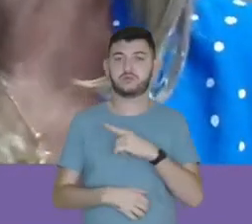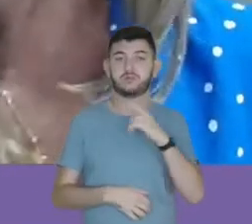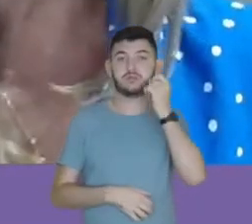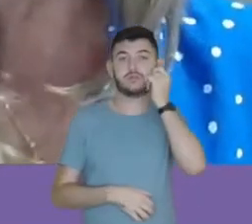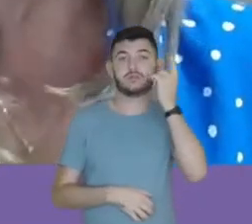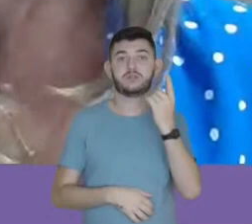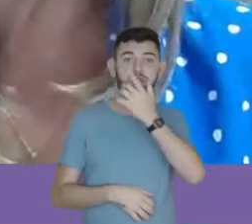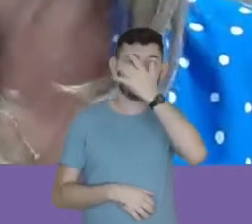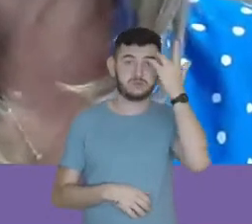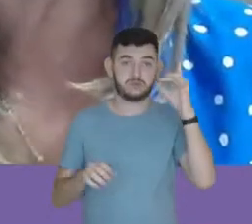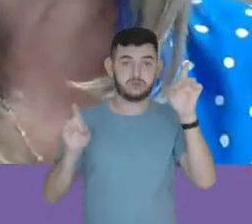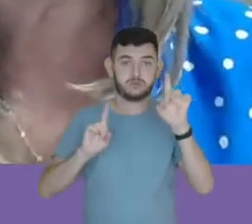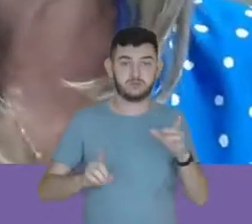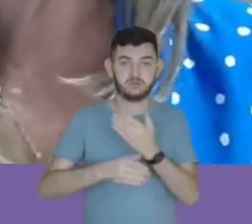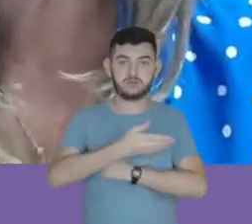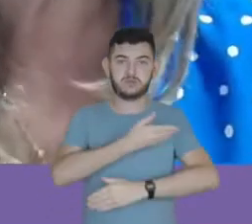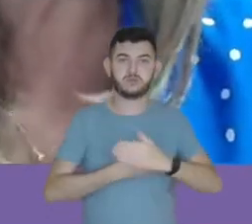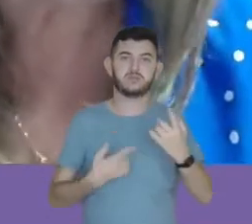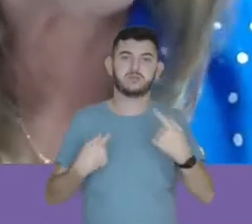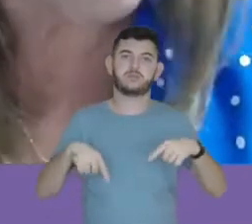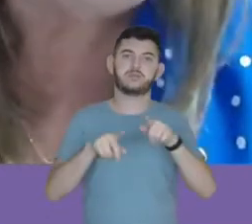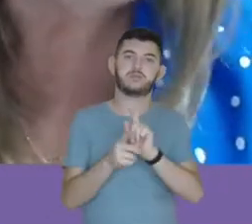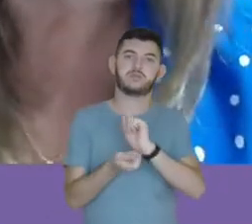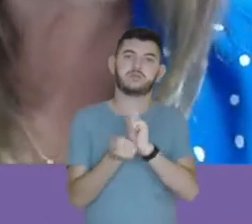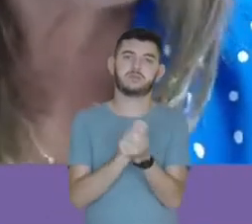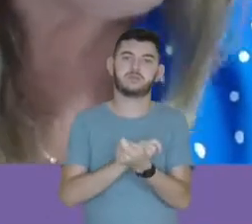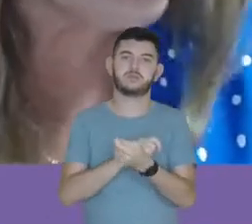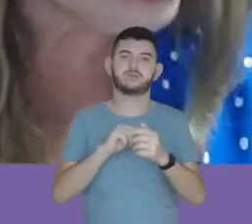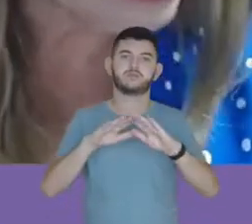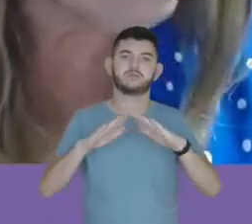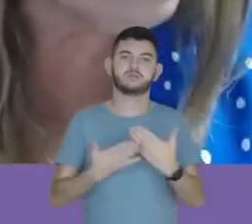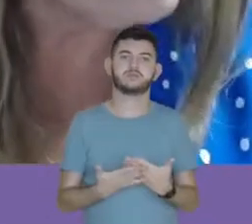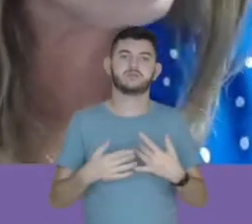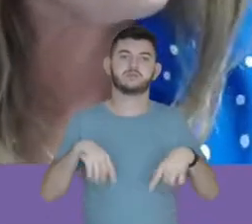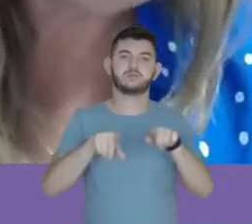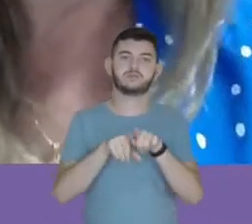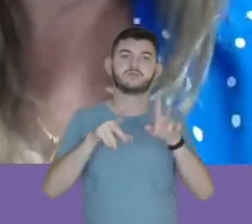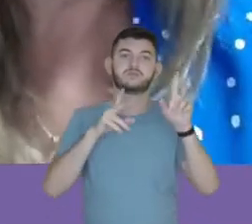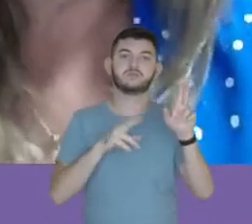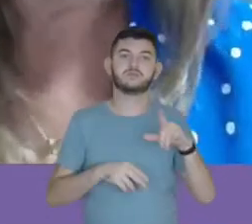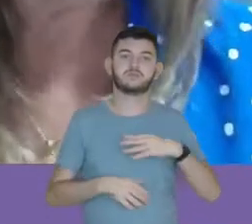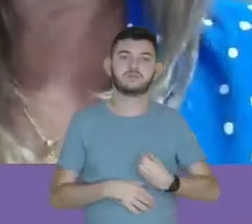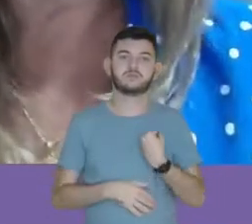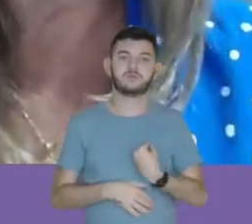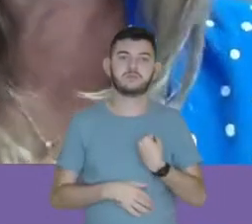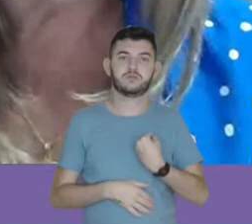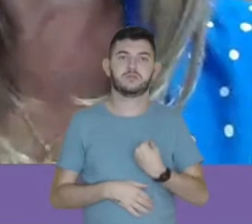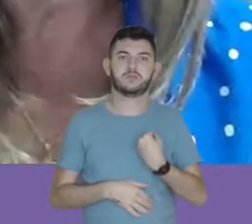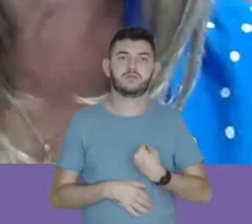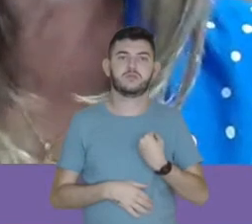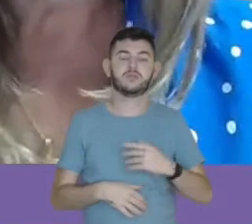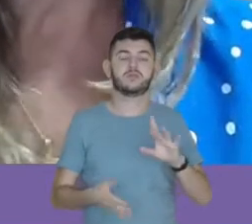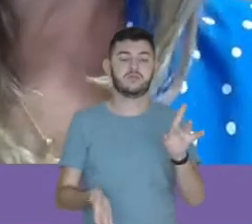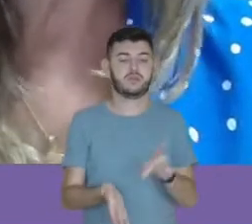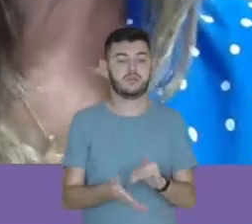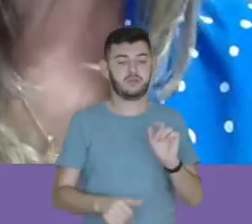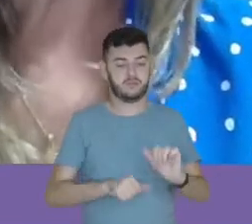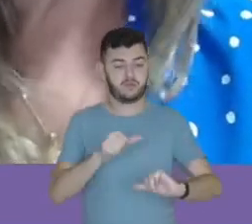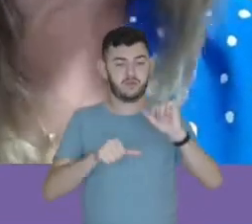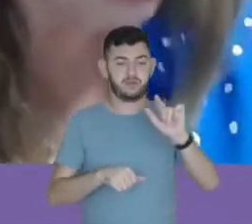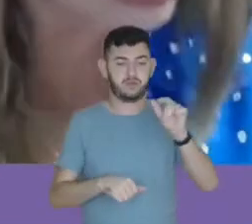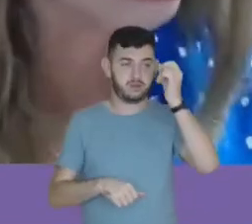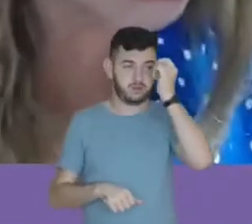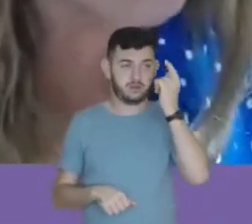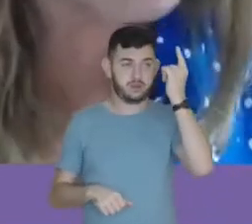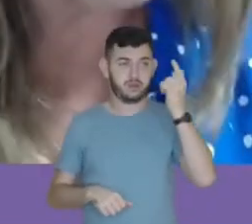de que a pessoa com deficiência precisava se adaptar à escola, tal como ela estava, E muda, então o que muda é a ideia